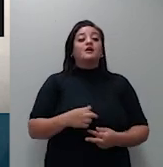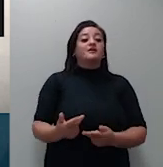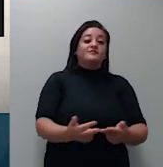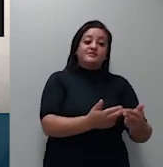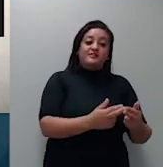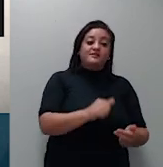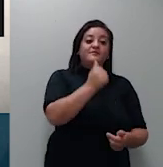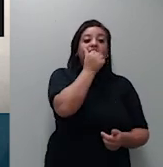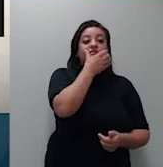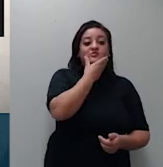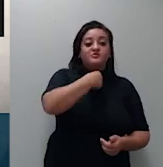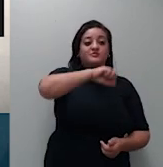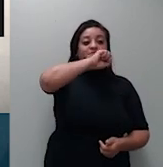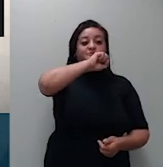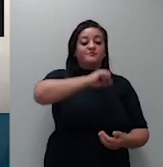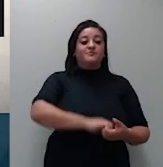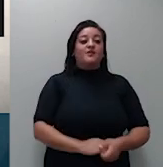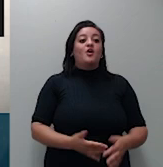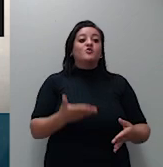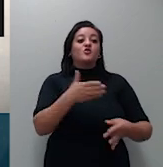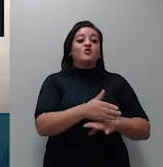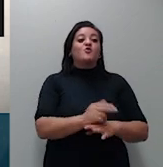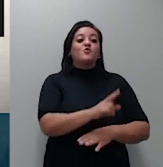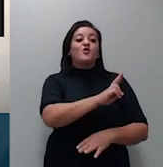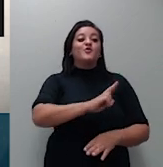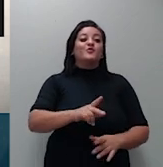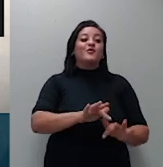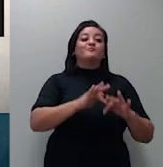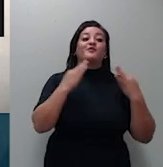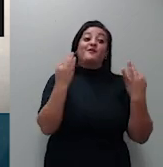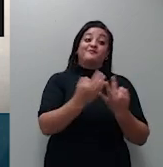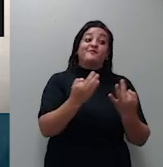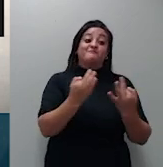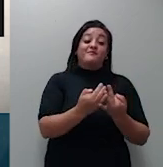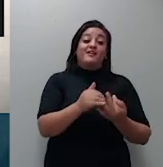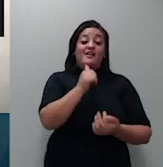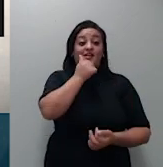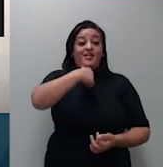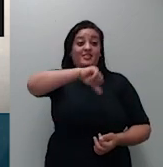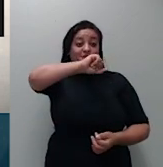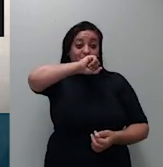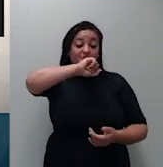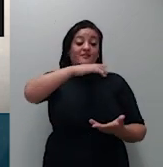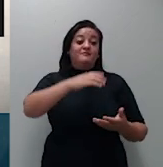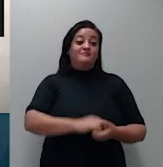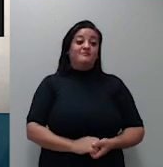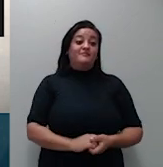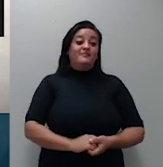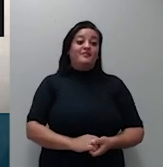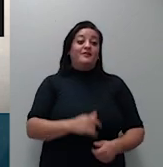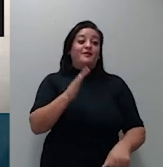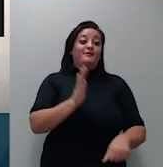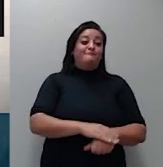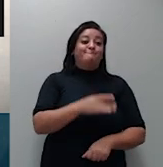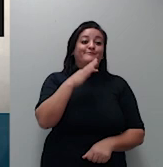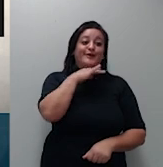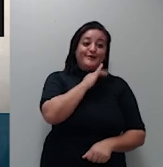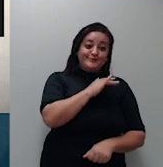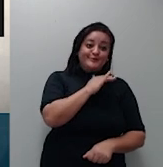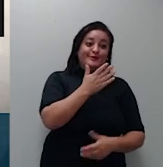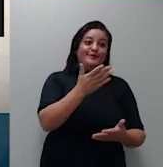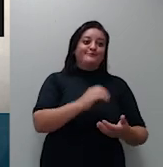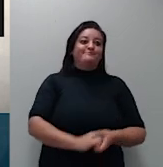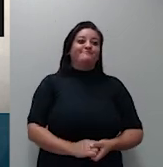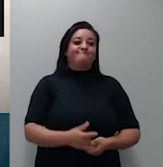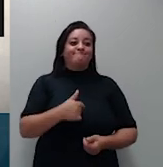quando inclui o sobrenome da ficou pior ainda que o soneto eu vou nessa